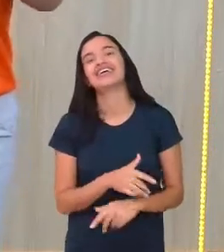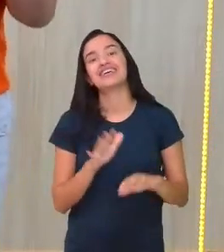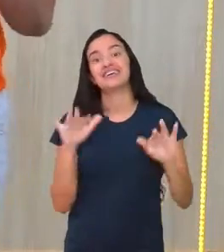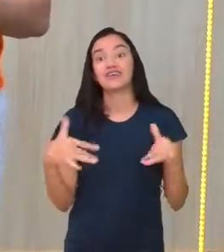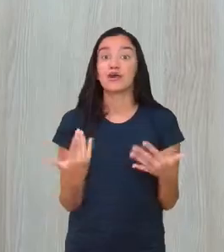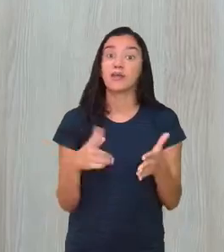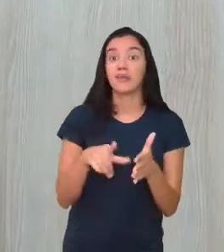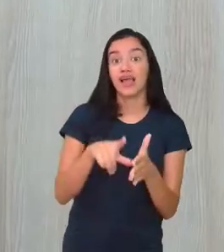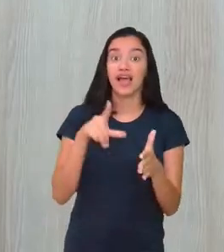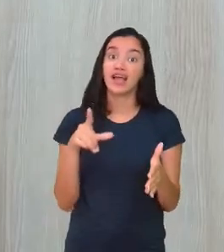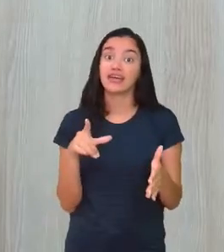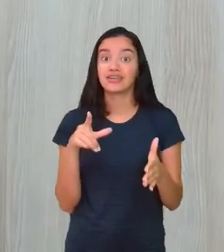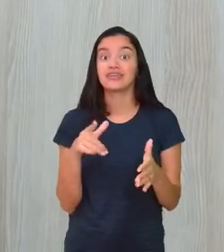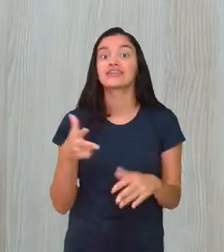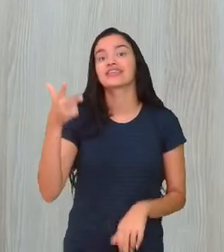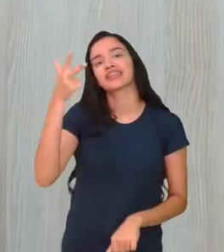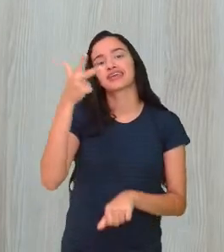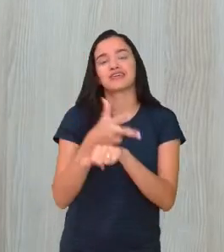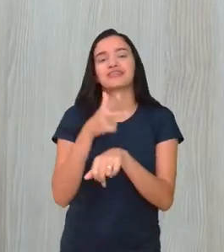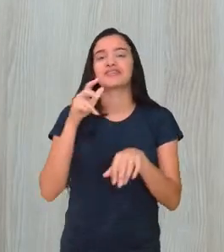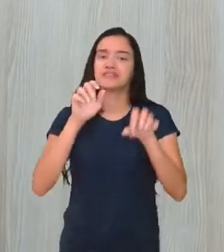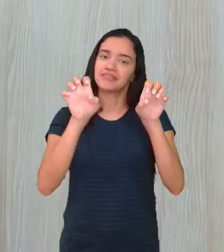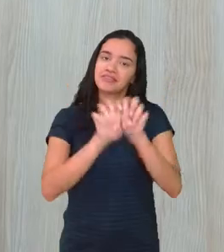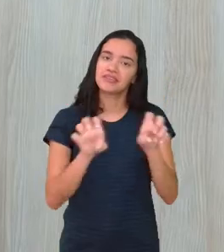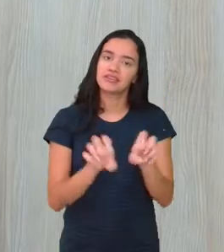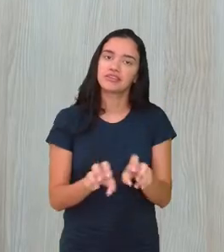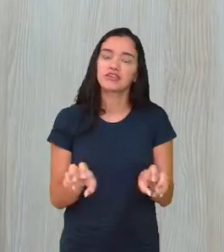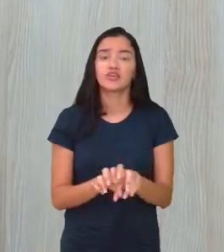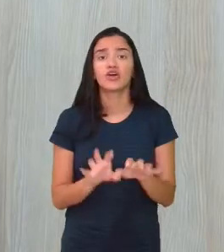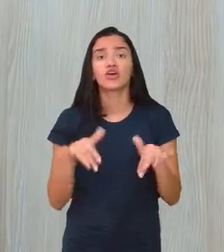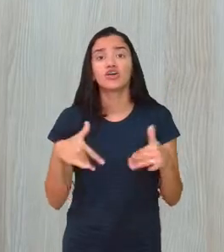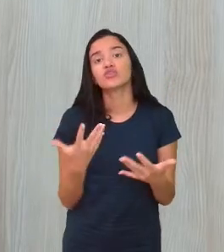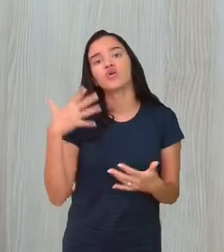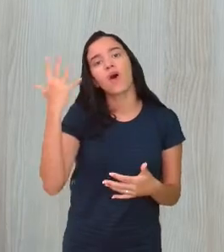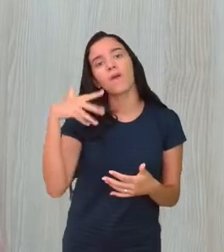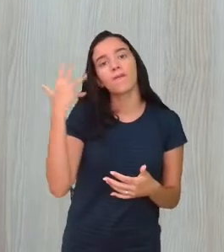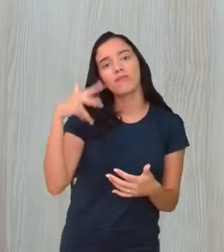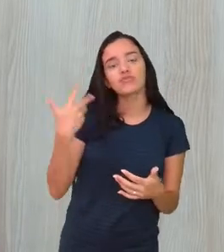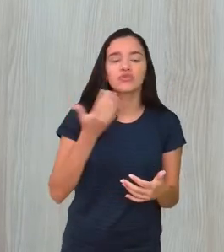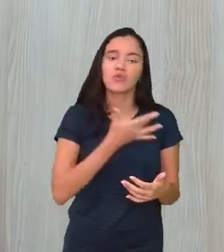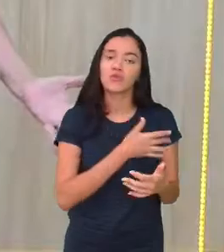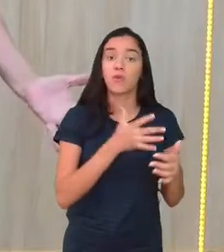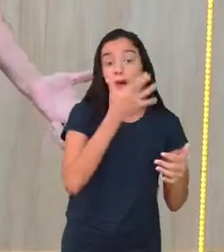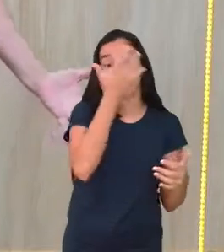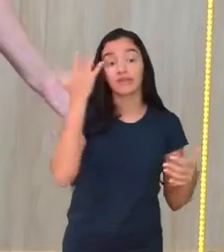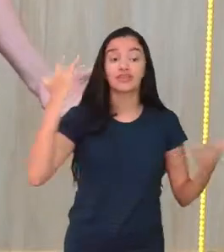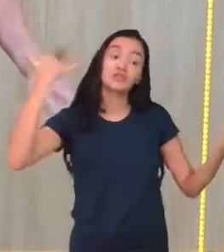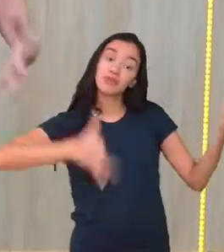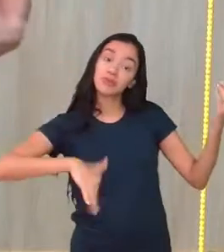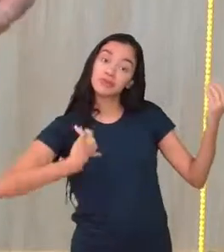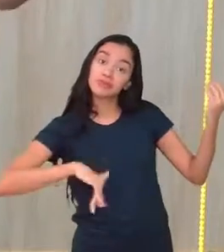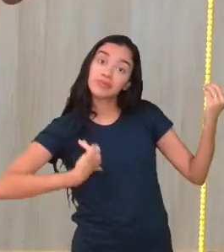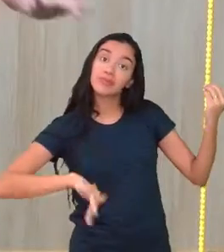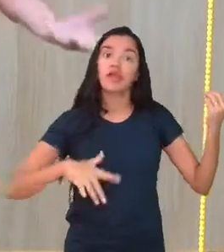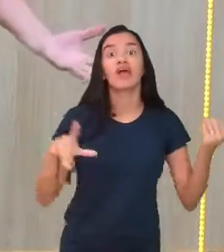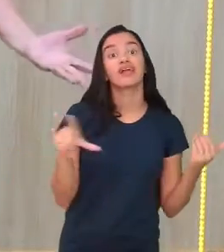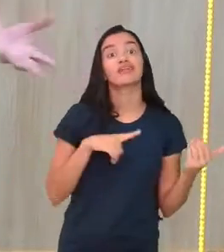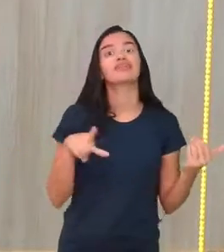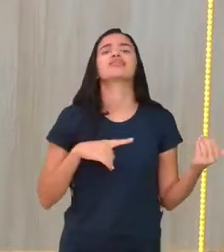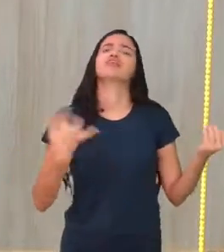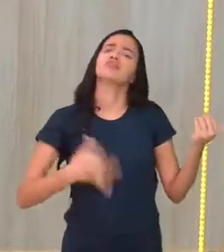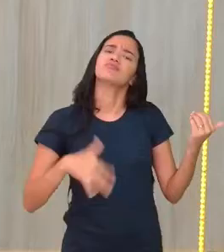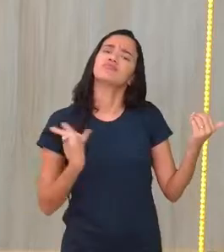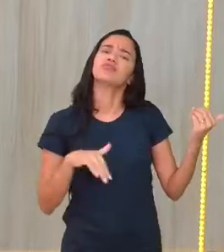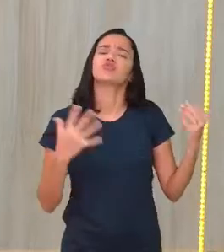Gente, antes da gravação musical, a gente só ouvia música se alguém tocasse. Se alguém tocasse a música. Você tinha que ter músicos.